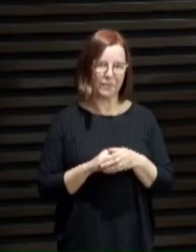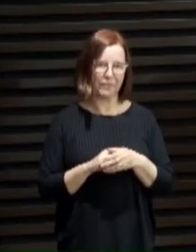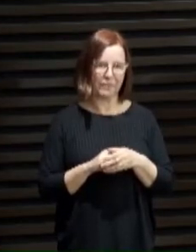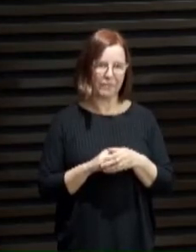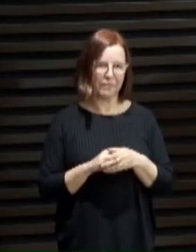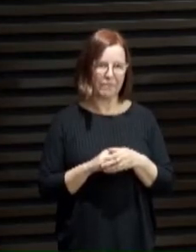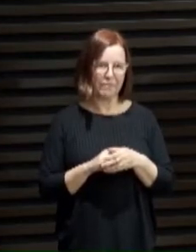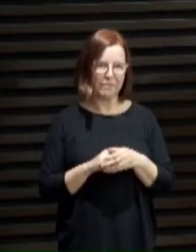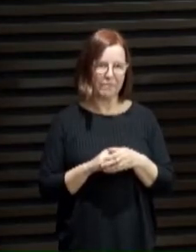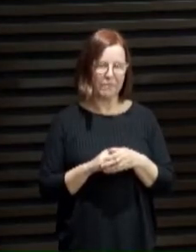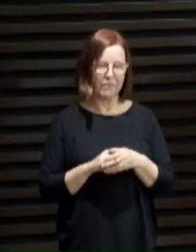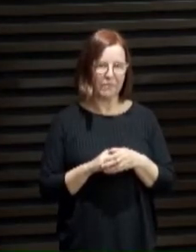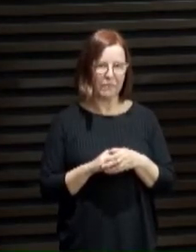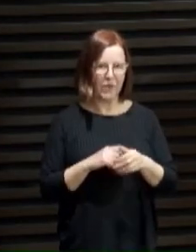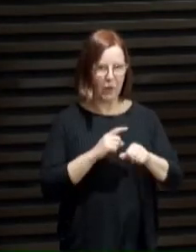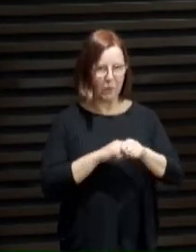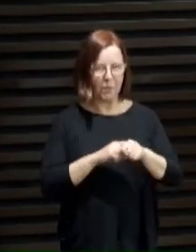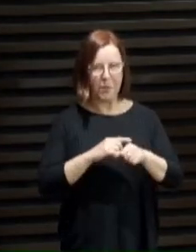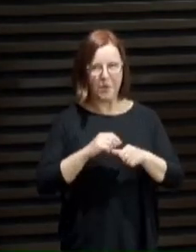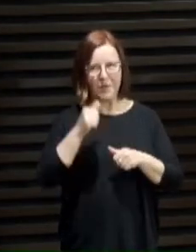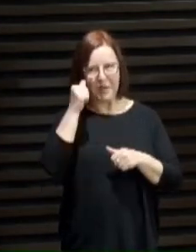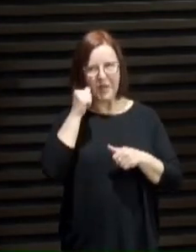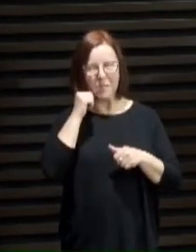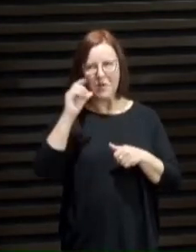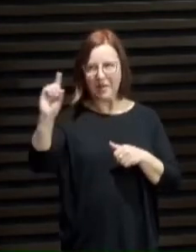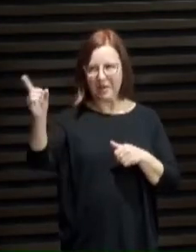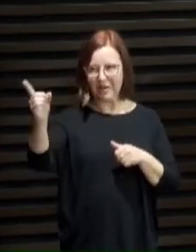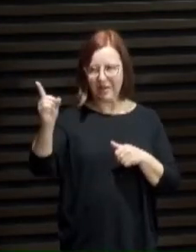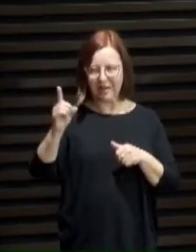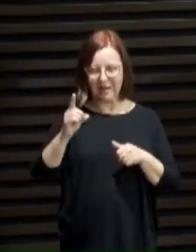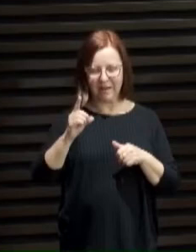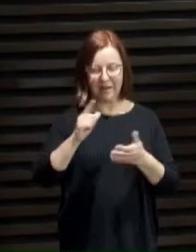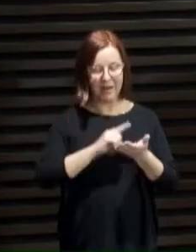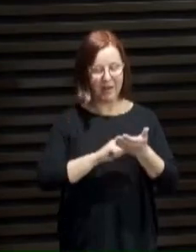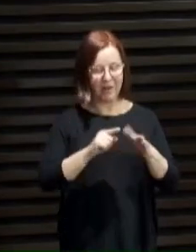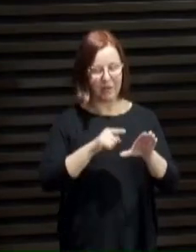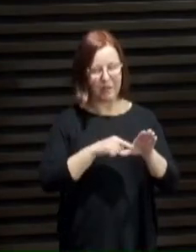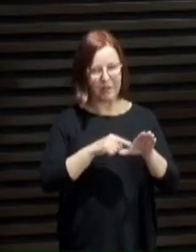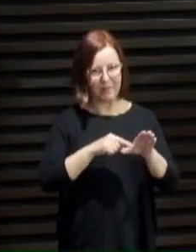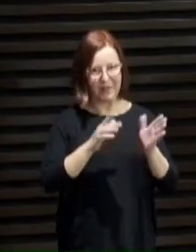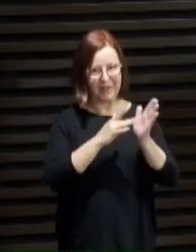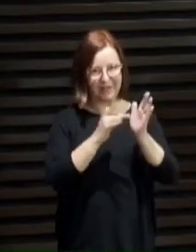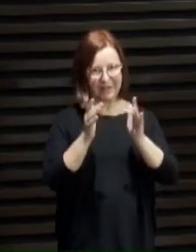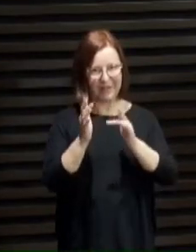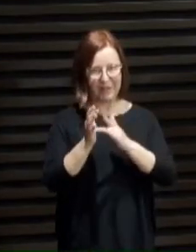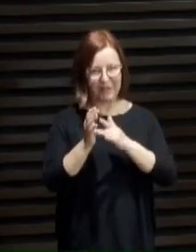Porque quando a mulher lavou os pés de Jesus,